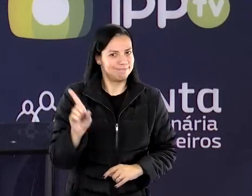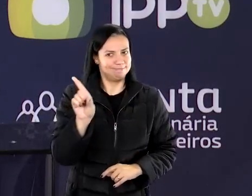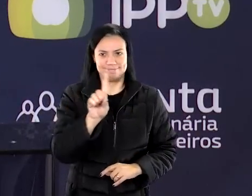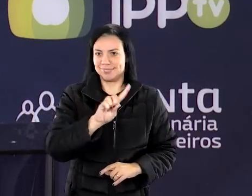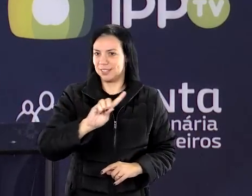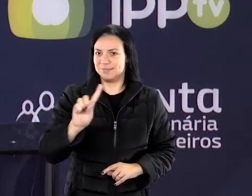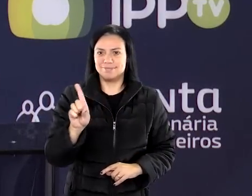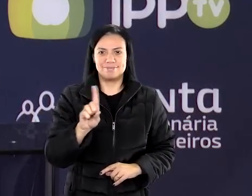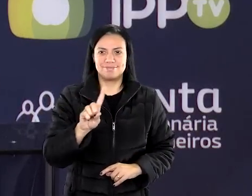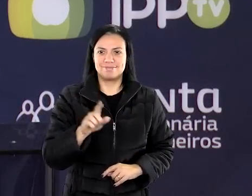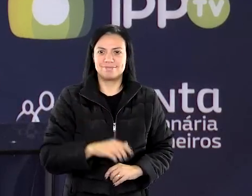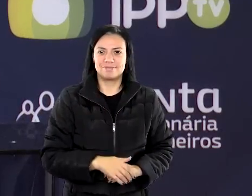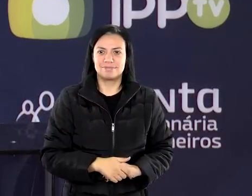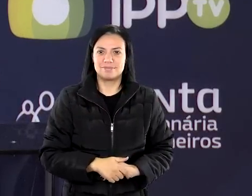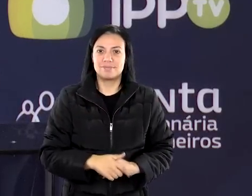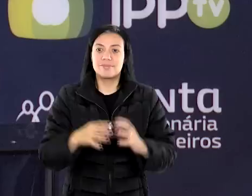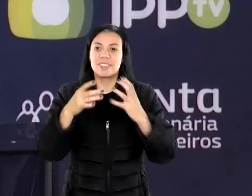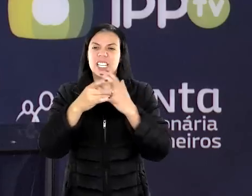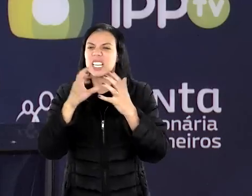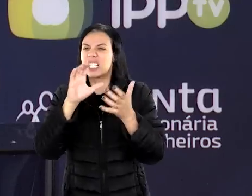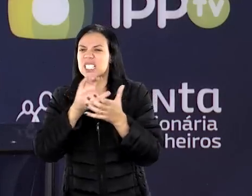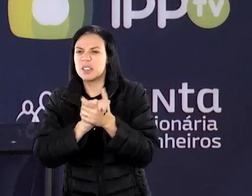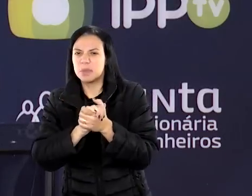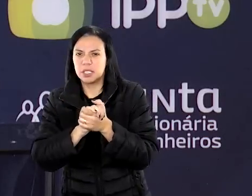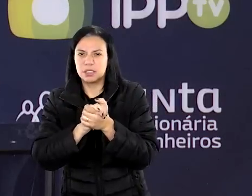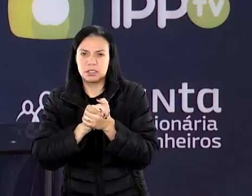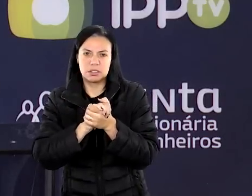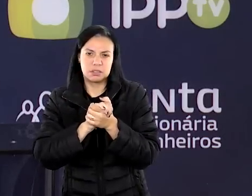Não. Um casamento infeliz.